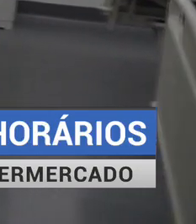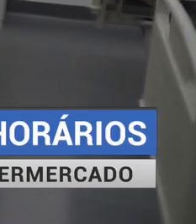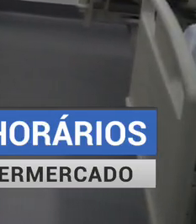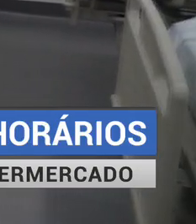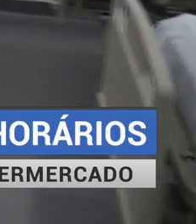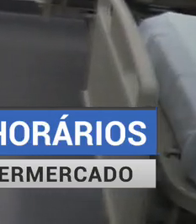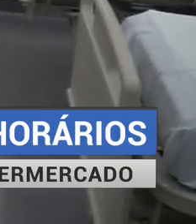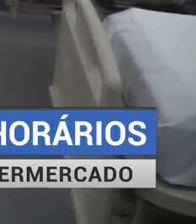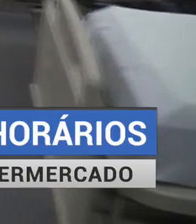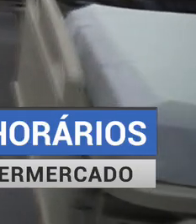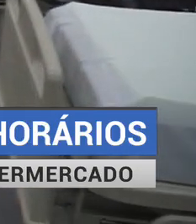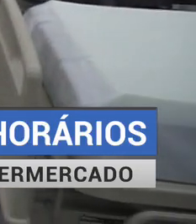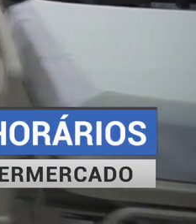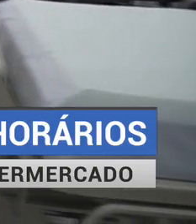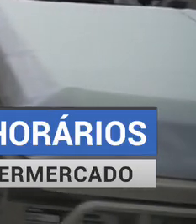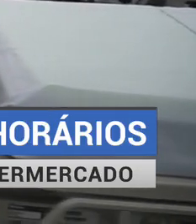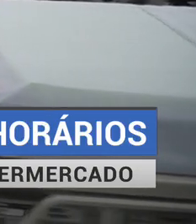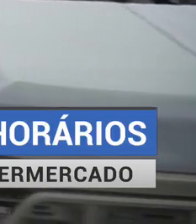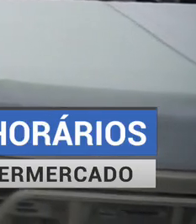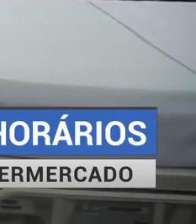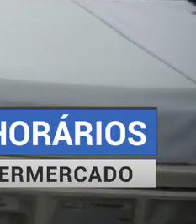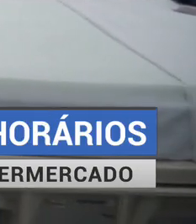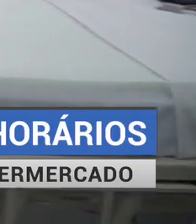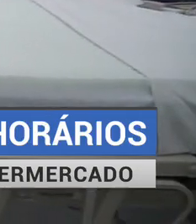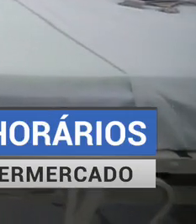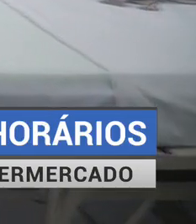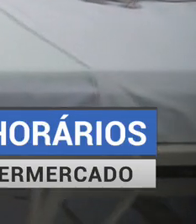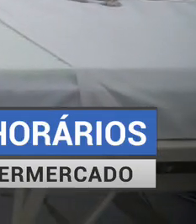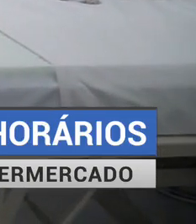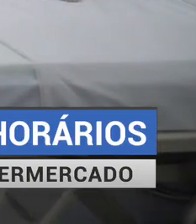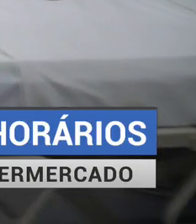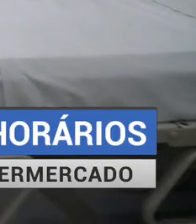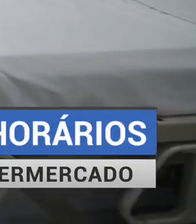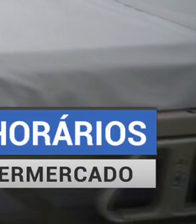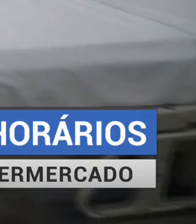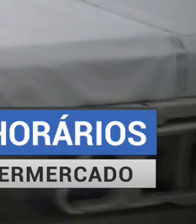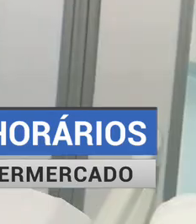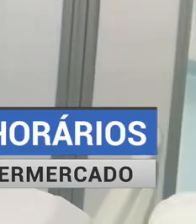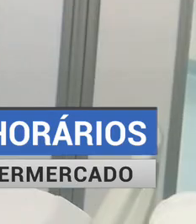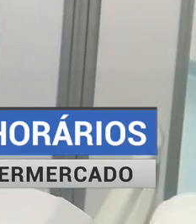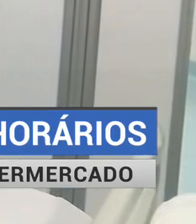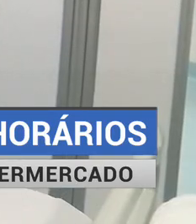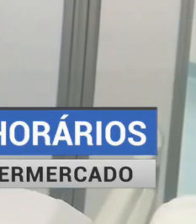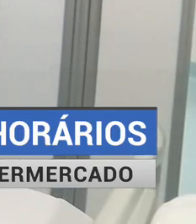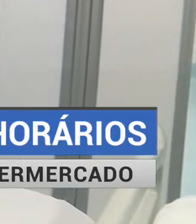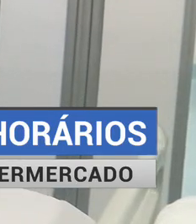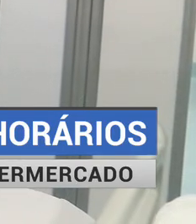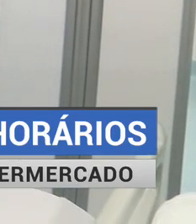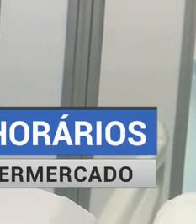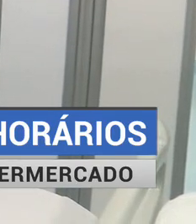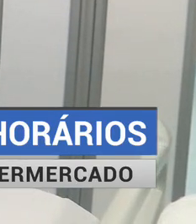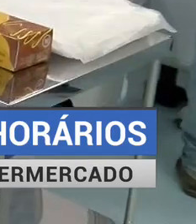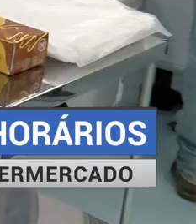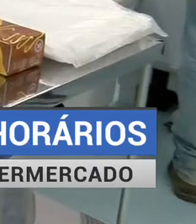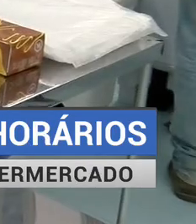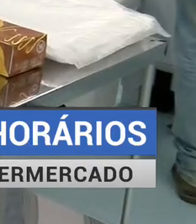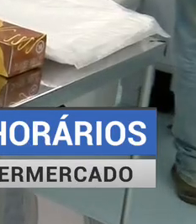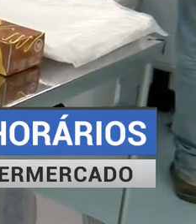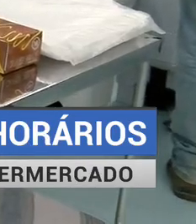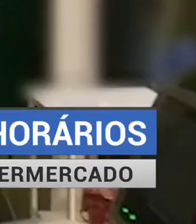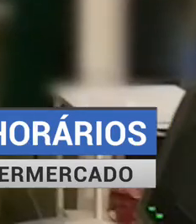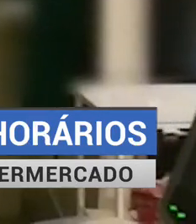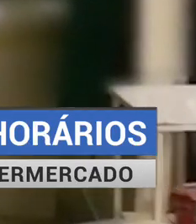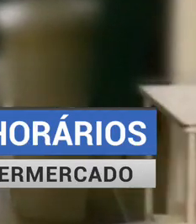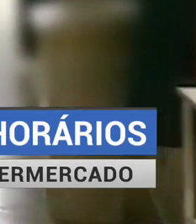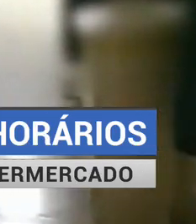que precisam de atendimento em UTI. Antes eram mais velhos, de 55 a 70 anos. Mas nas últimas